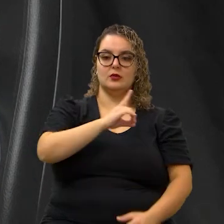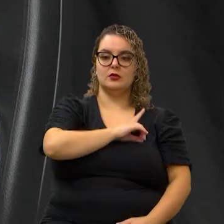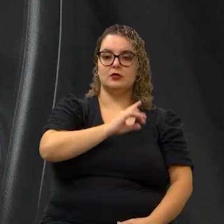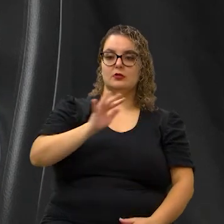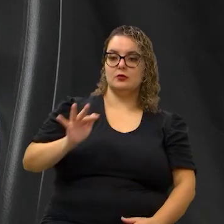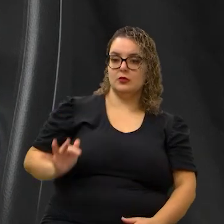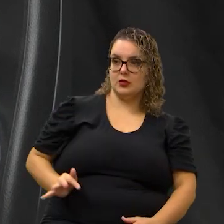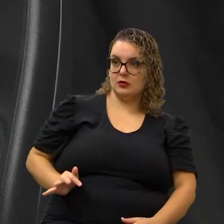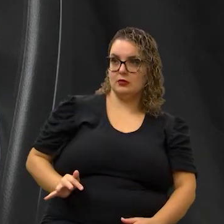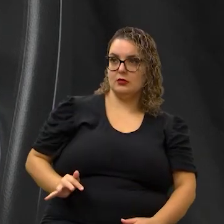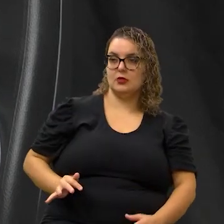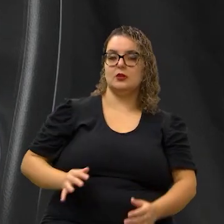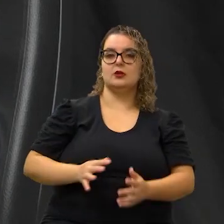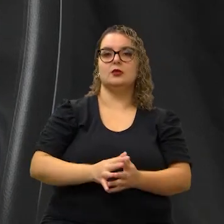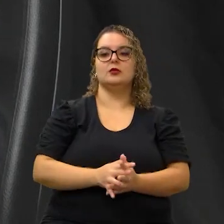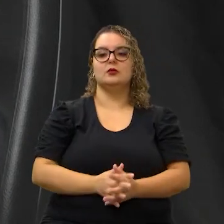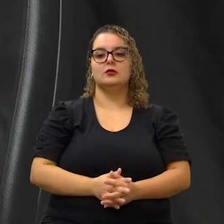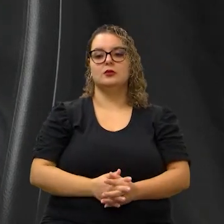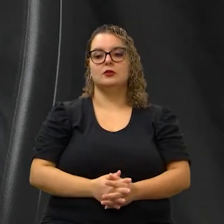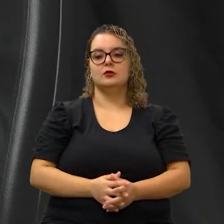assumir a vaga de deputado federal.